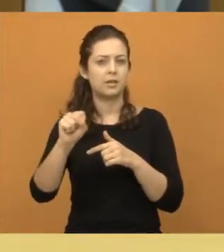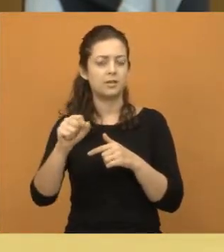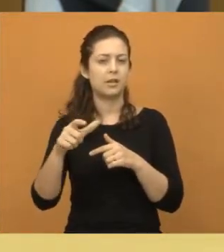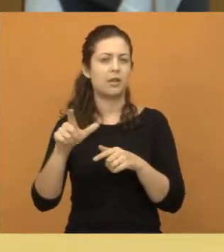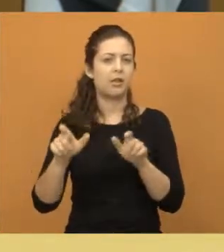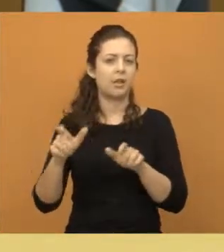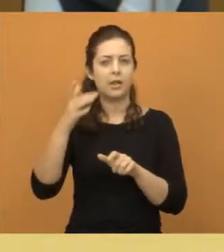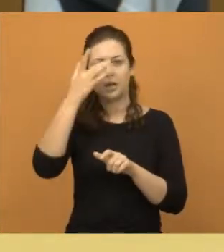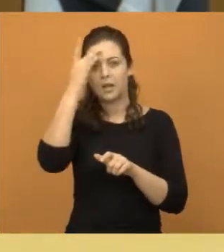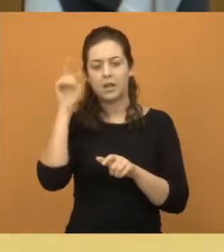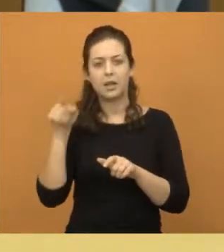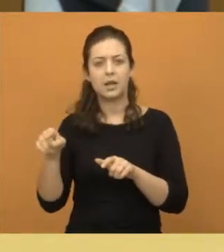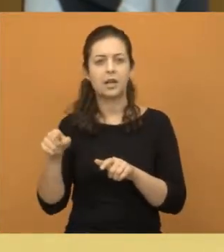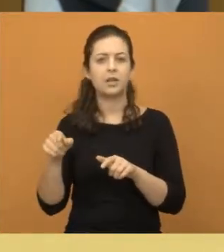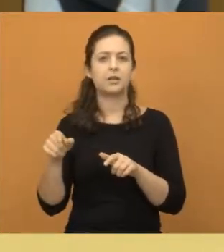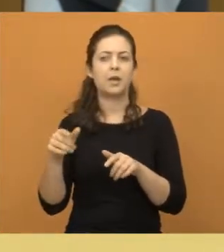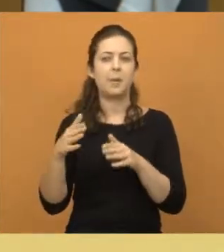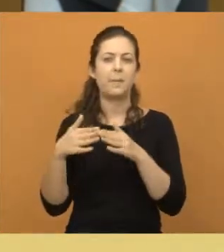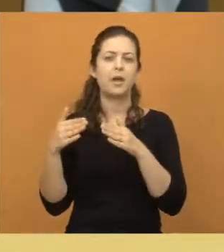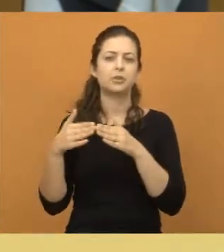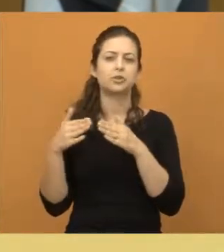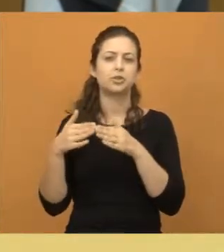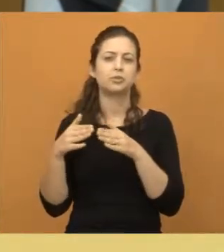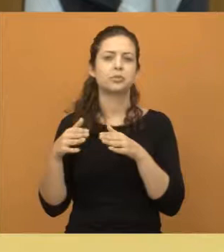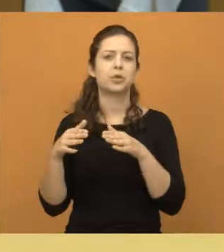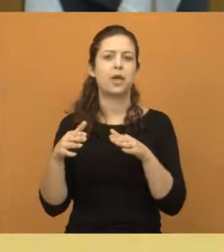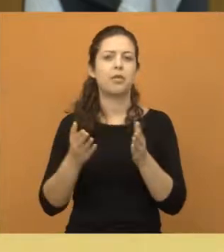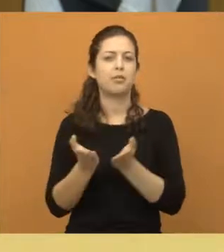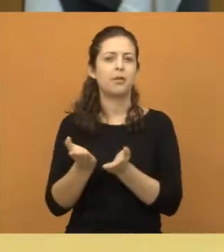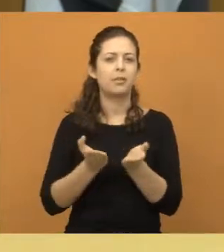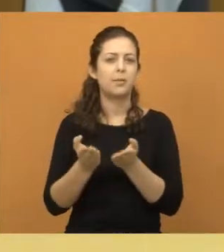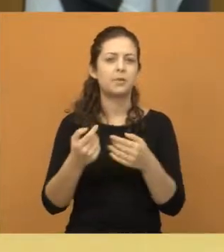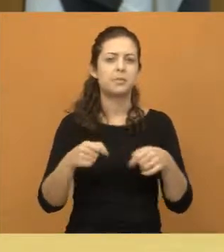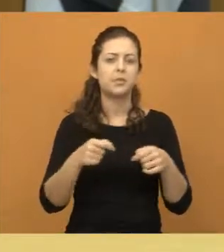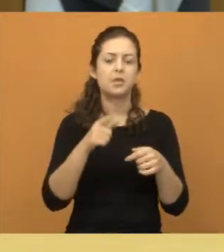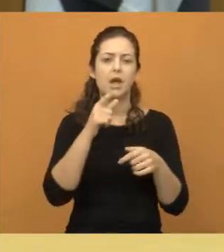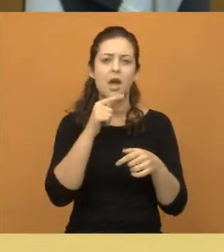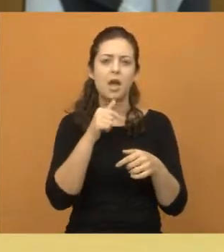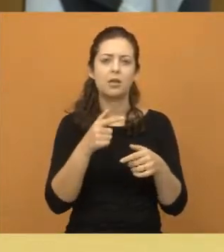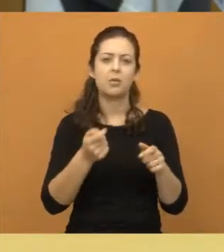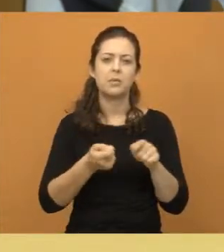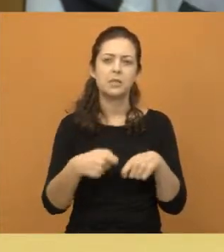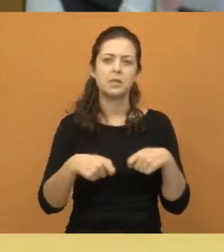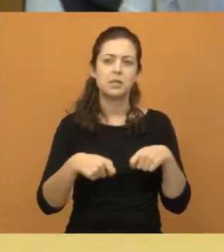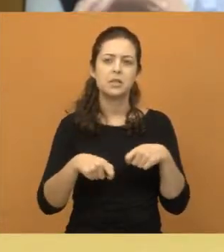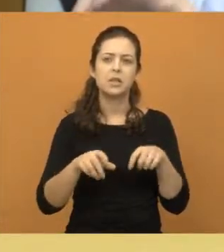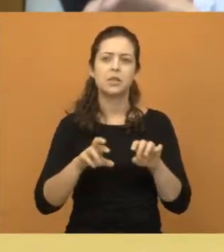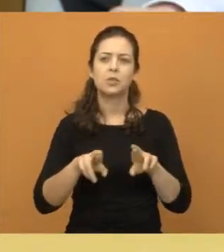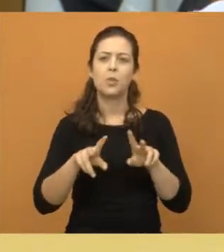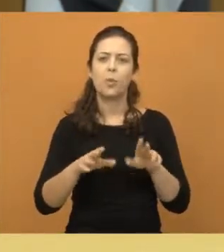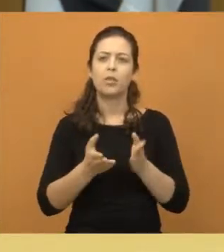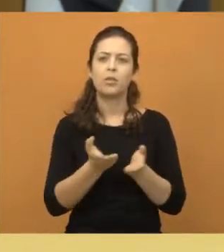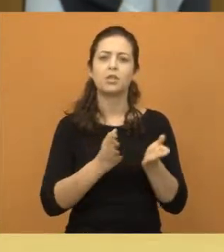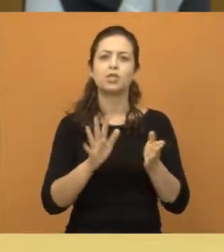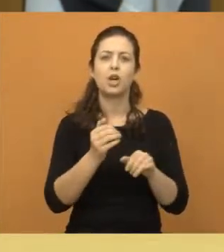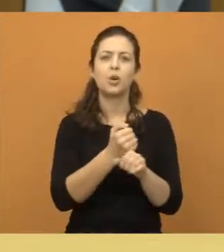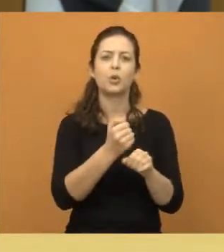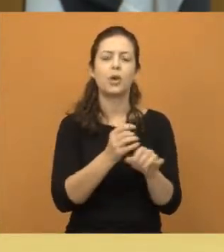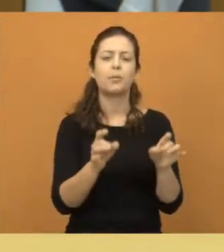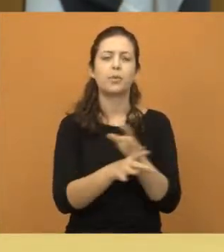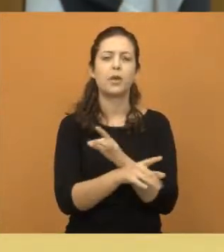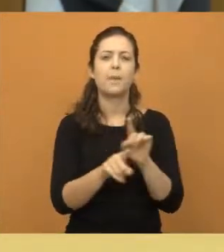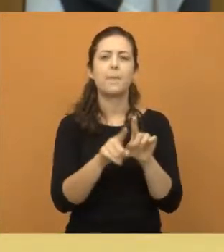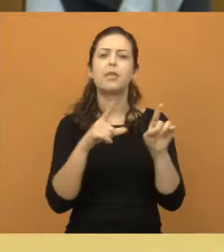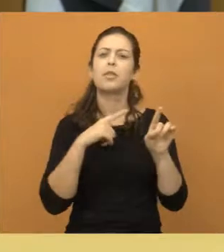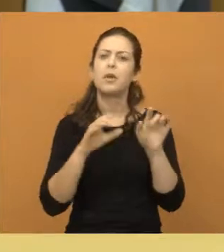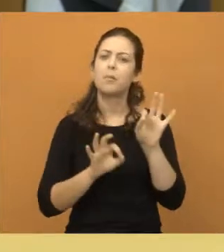os moradores lá pleiteiam uma estação de tratamento, querem agora, não a estação de tratamento já construída, mas pelo menos que tenha